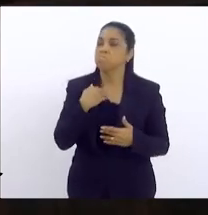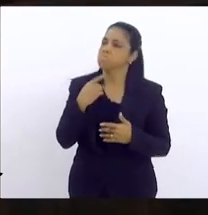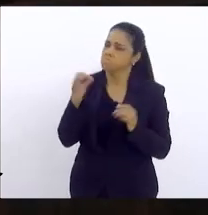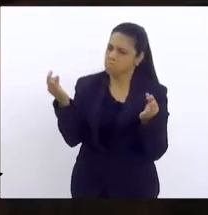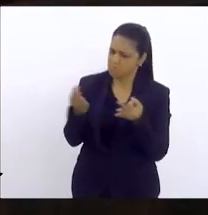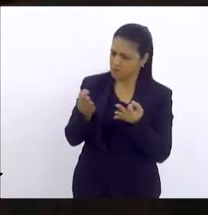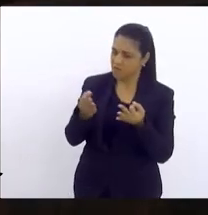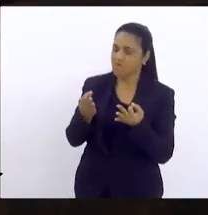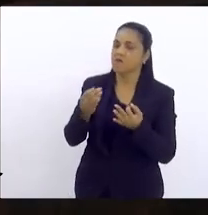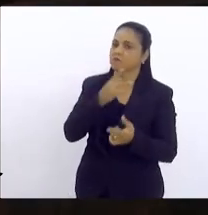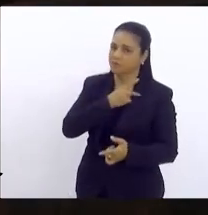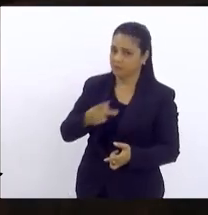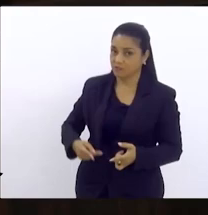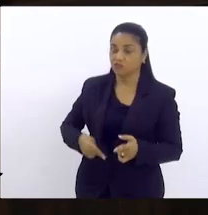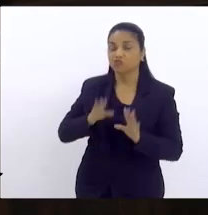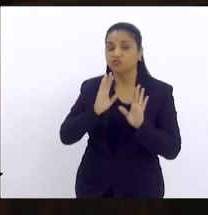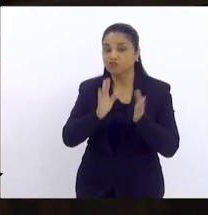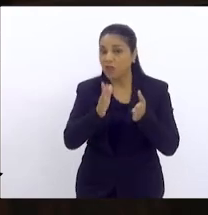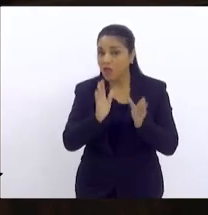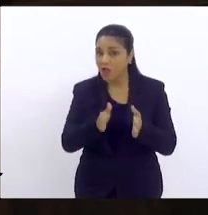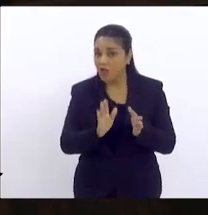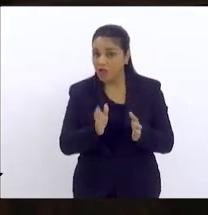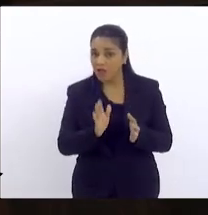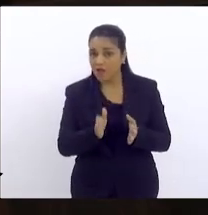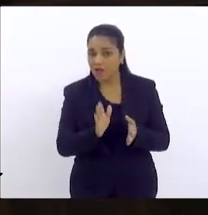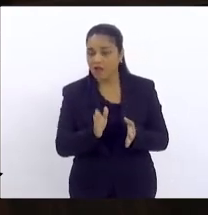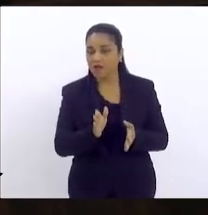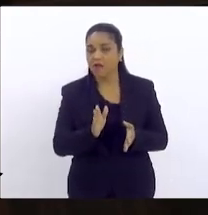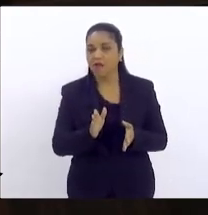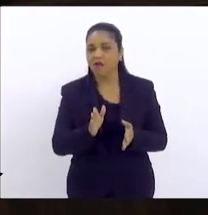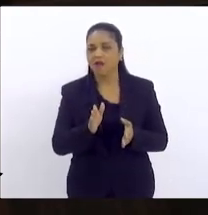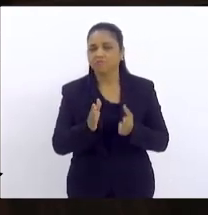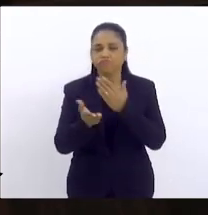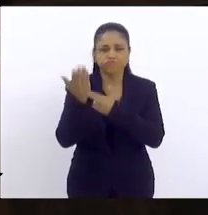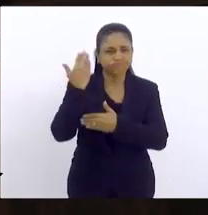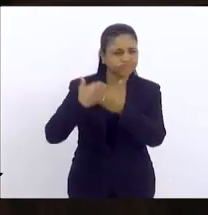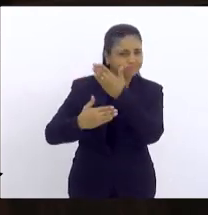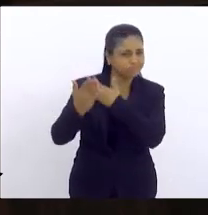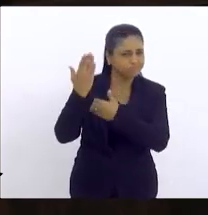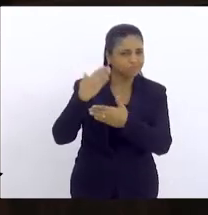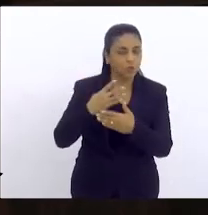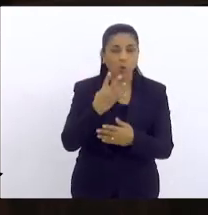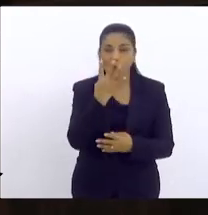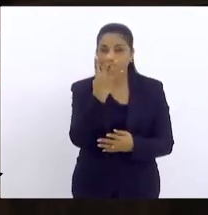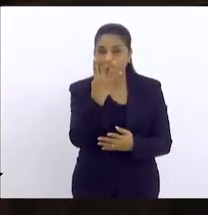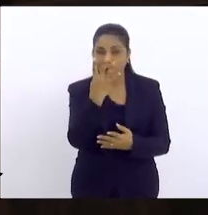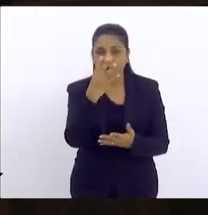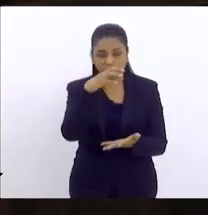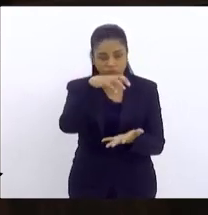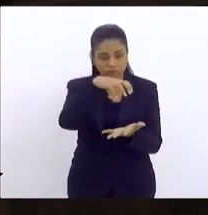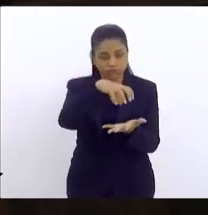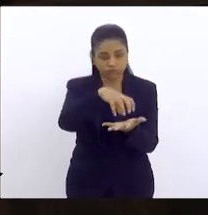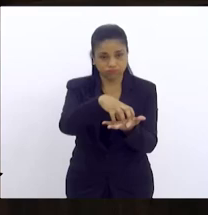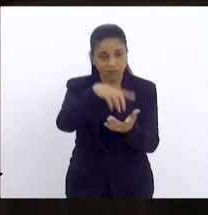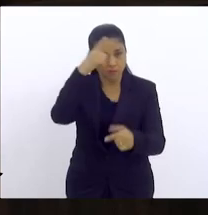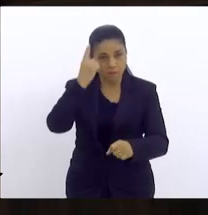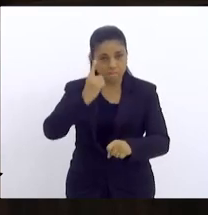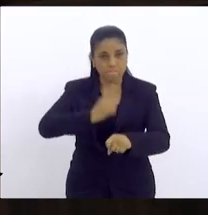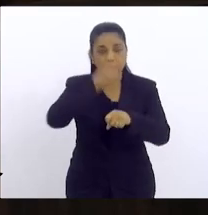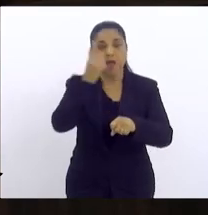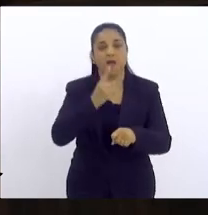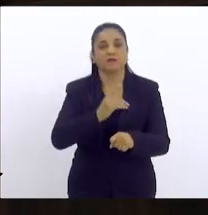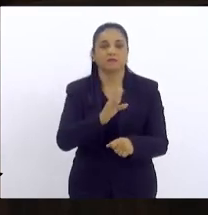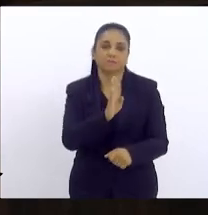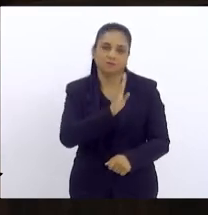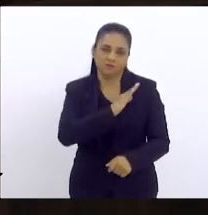já existiu né em outros tempos nós tínhamos quatro centrais de flagrantes na Baixada